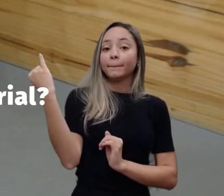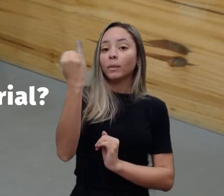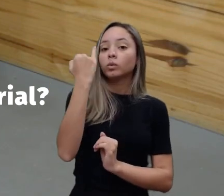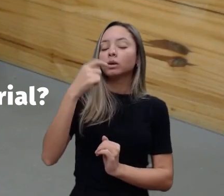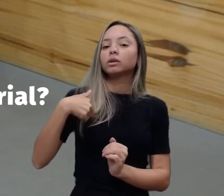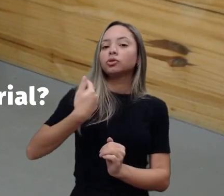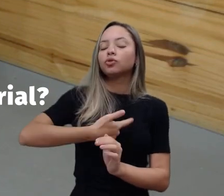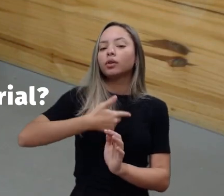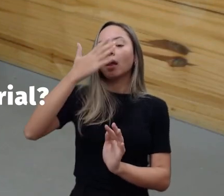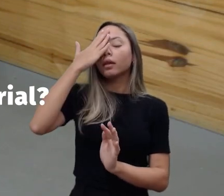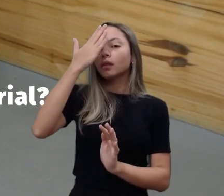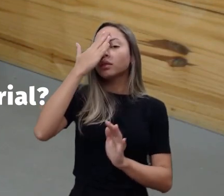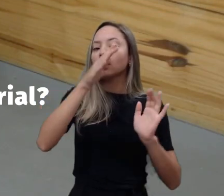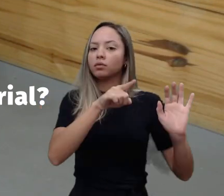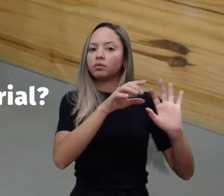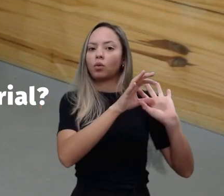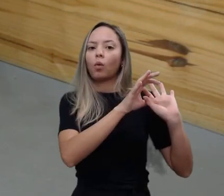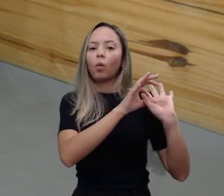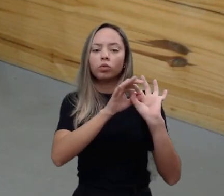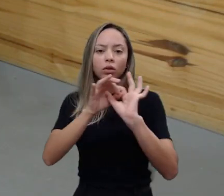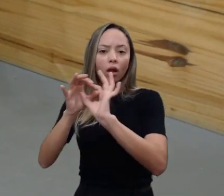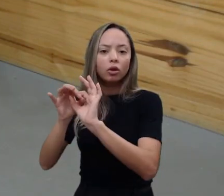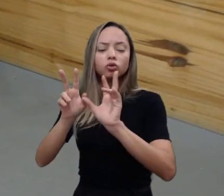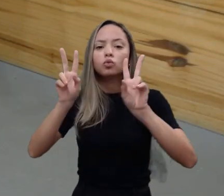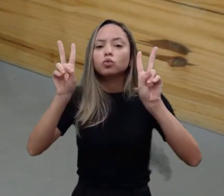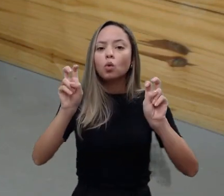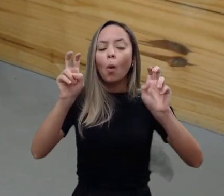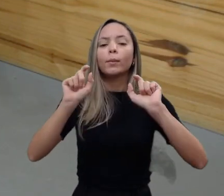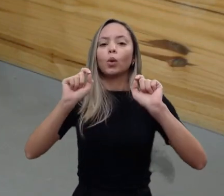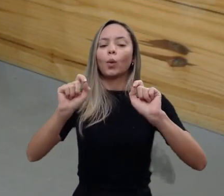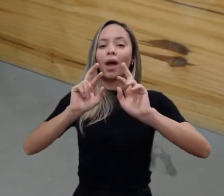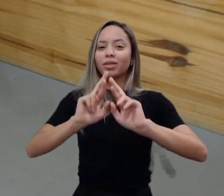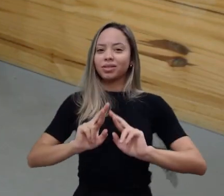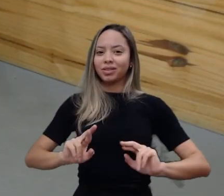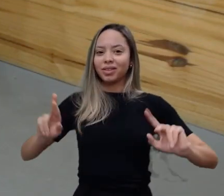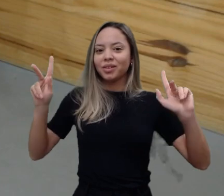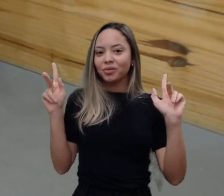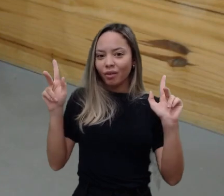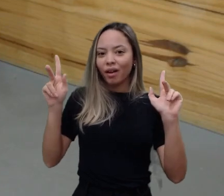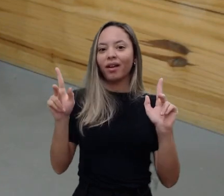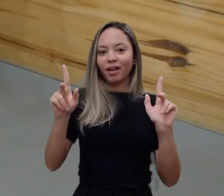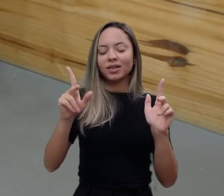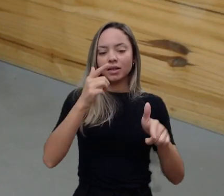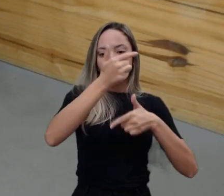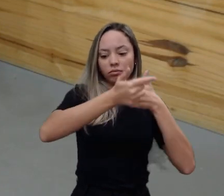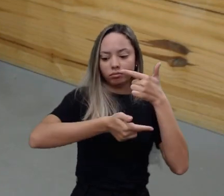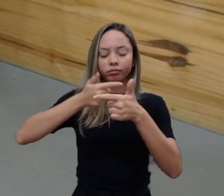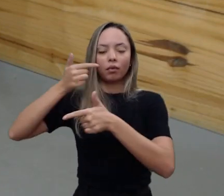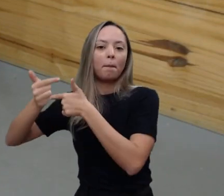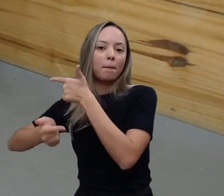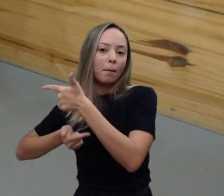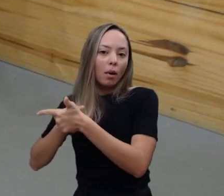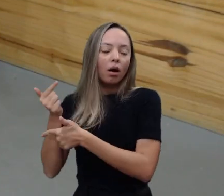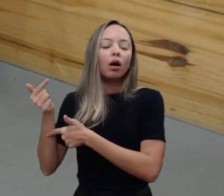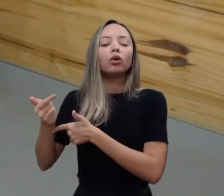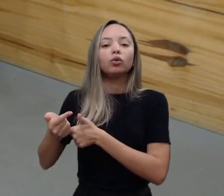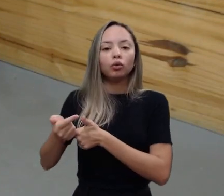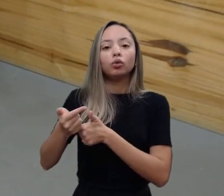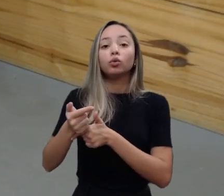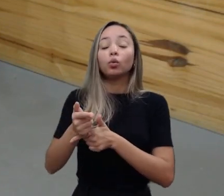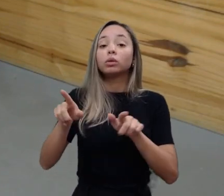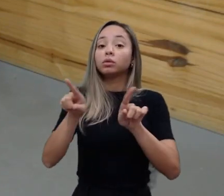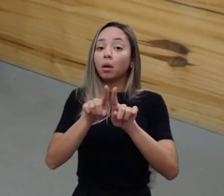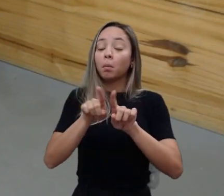muito importante entender esse contexto a diferença das atividades empresariais para o âmbito